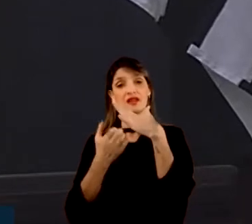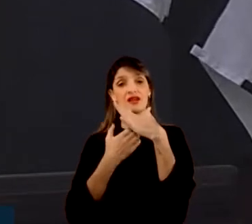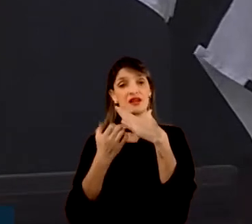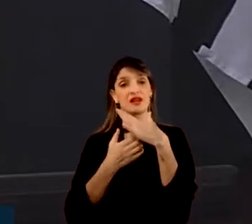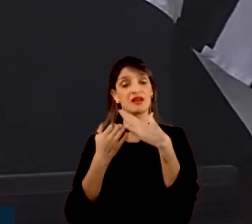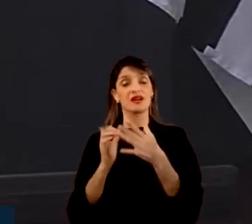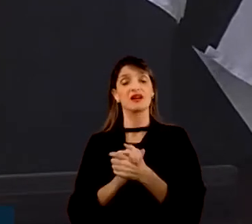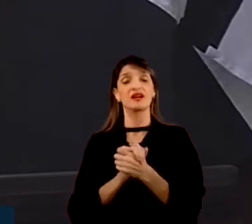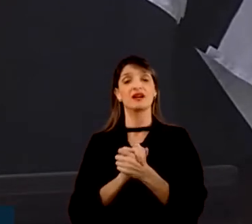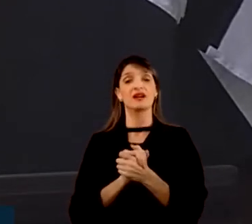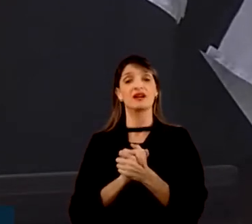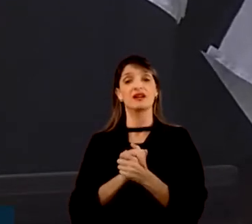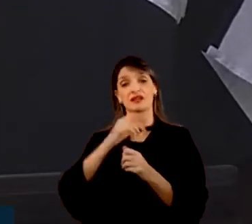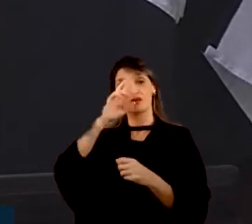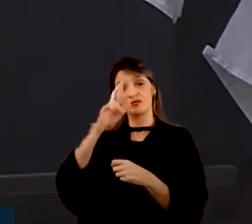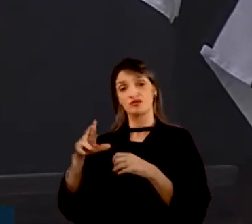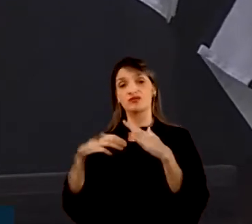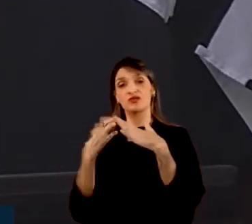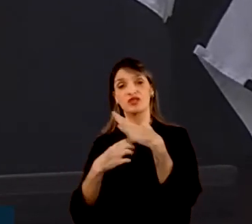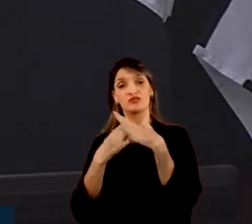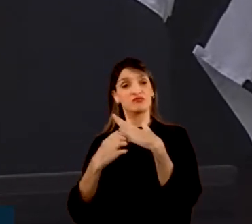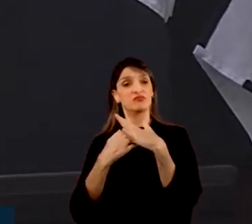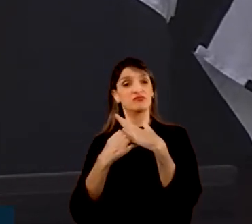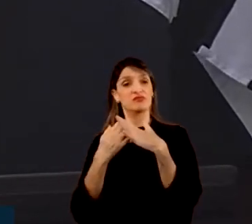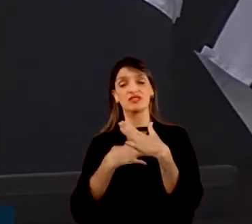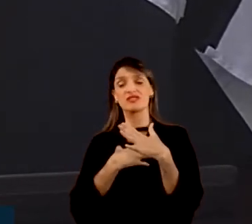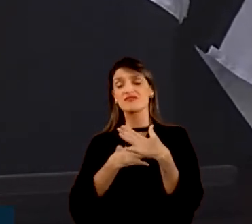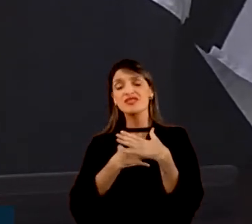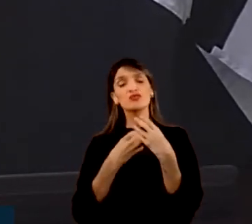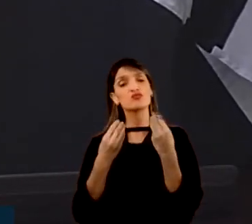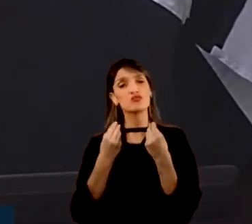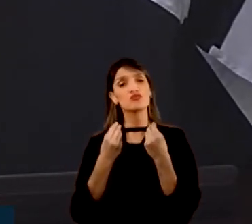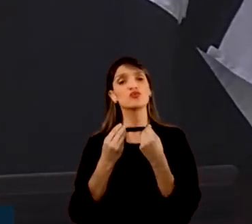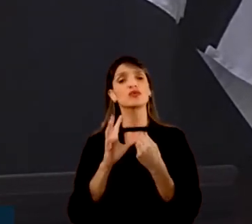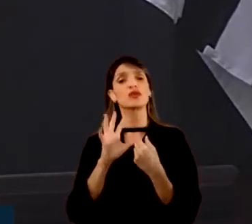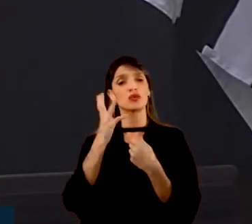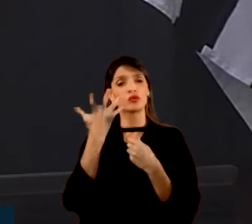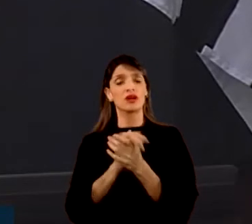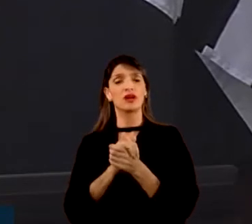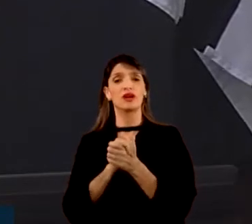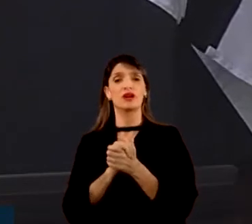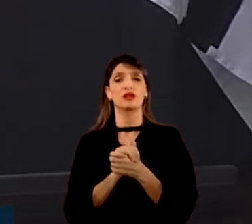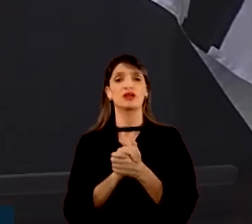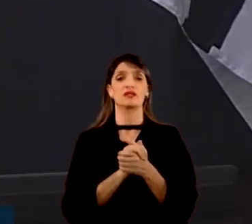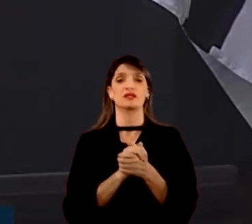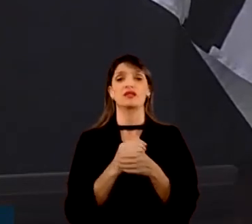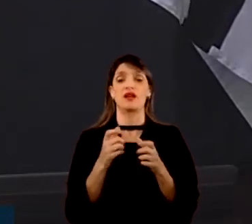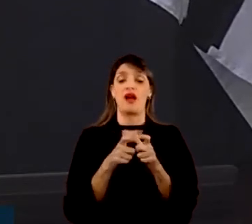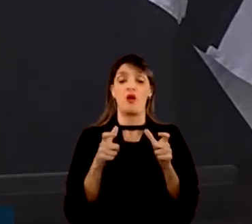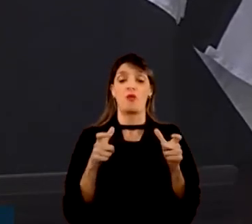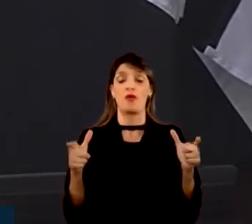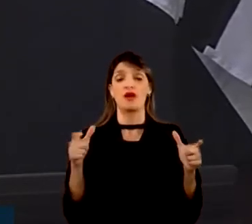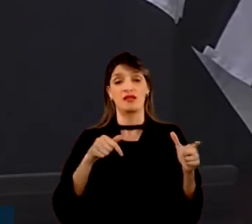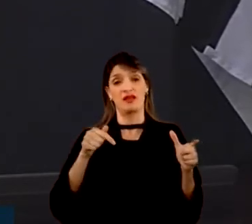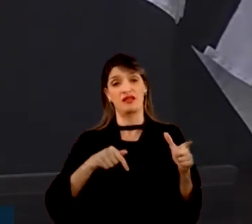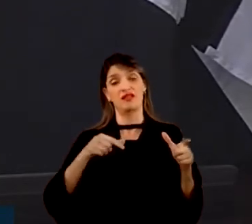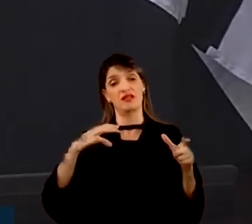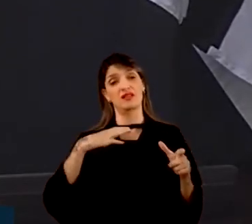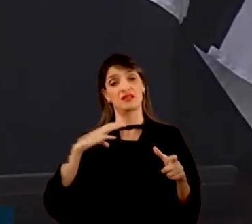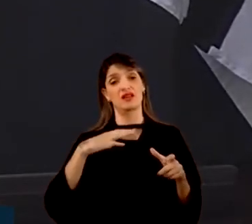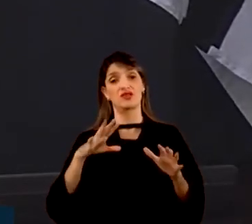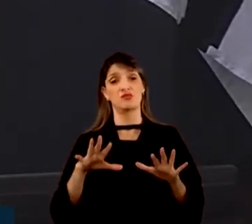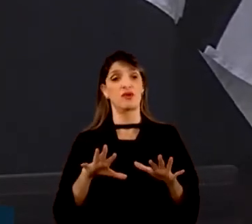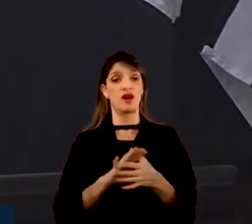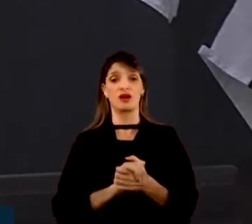que isso está acontecendo, me preocupo muito com o número de casos que vem aumentando na nossa cidade, só que eu não vou subir em cima daqui